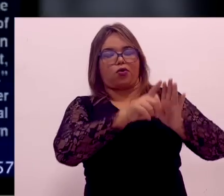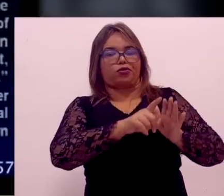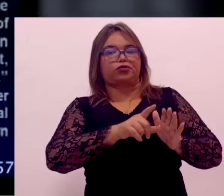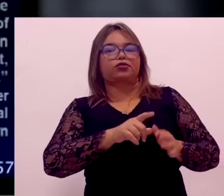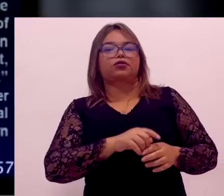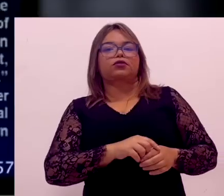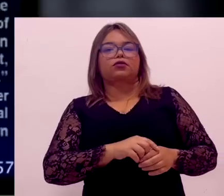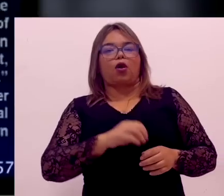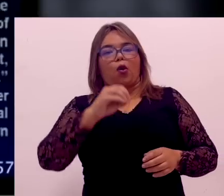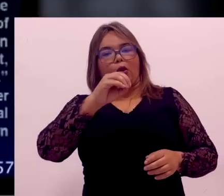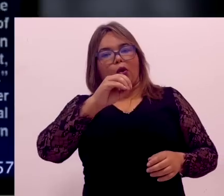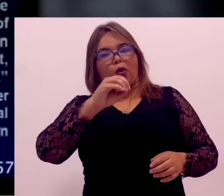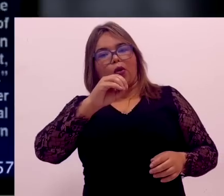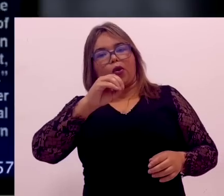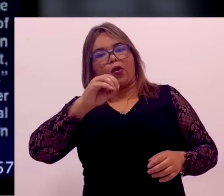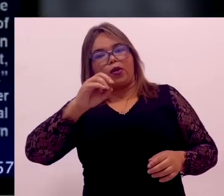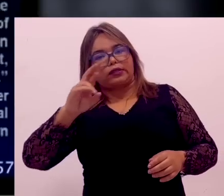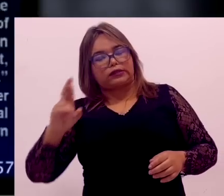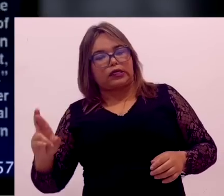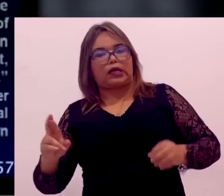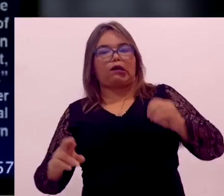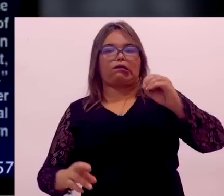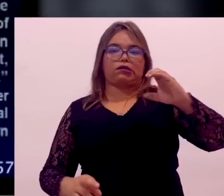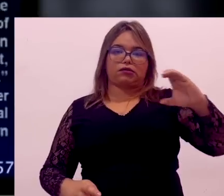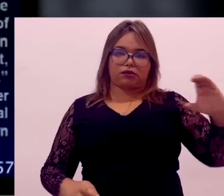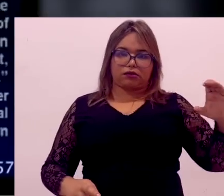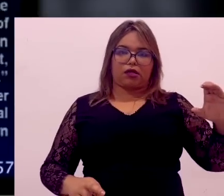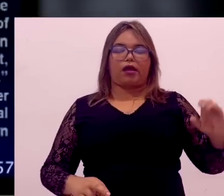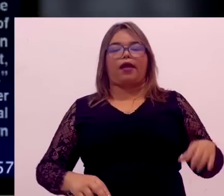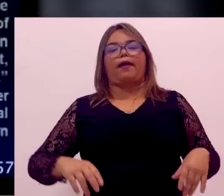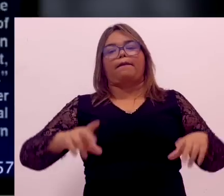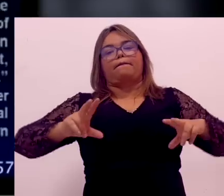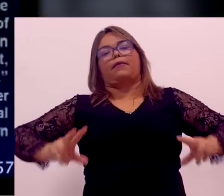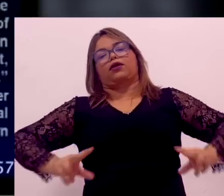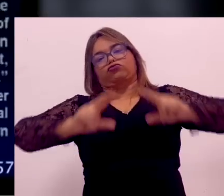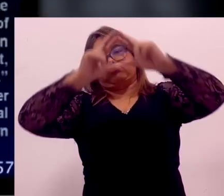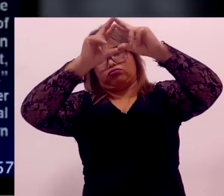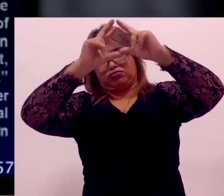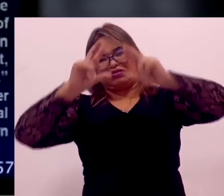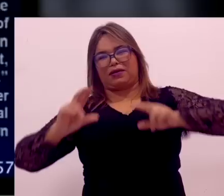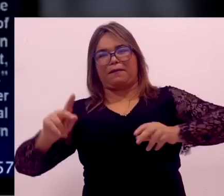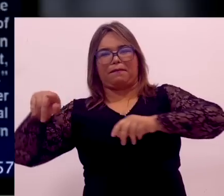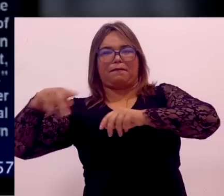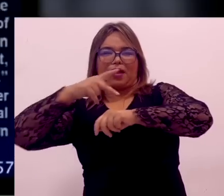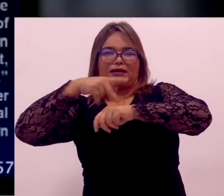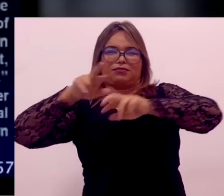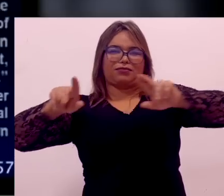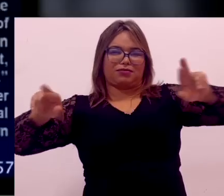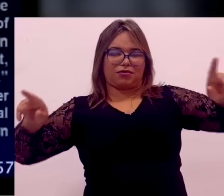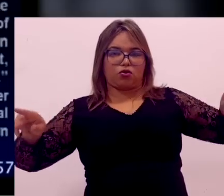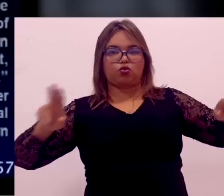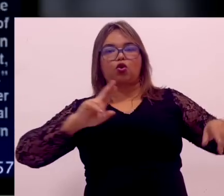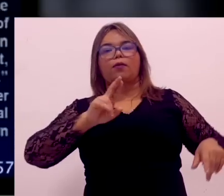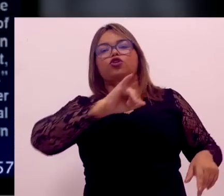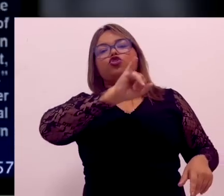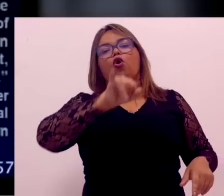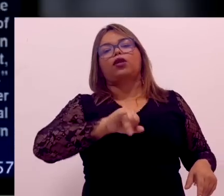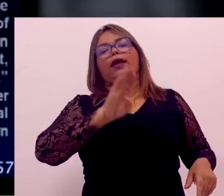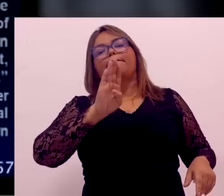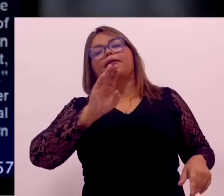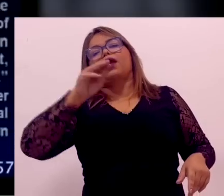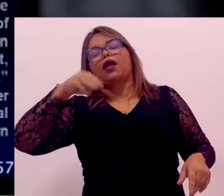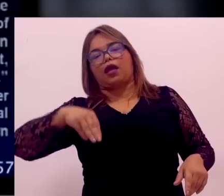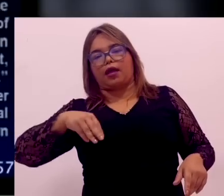em Edimburgo para o Ocidente, em Estocolmo para o Norte e em Paris para o Sul. As iniciais do seu nome, JBM,